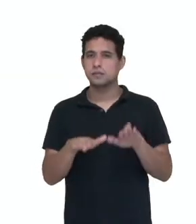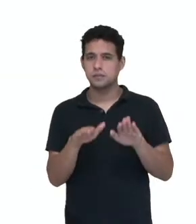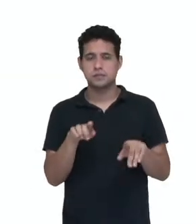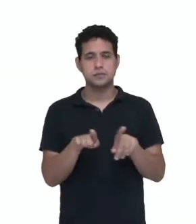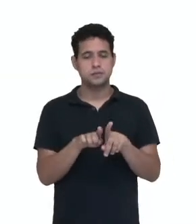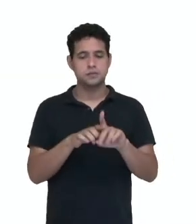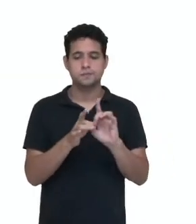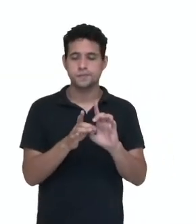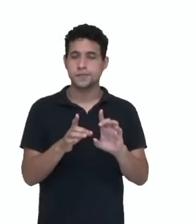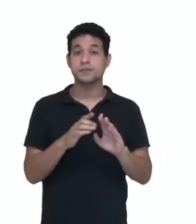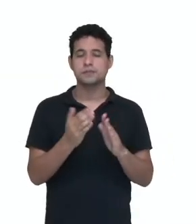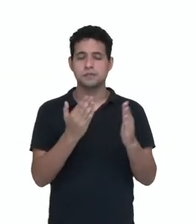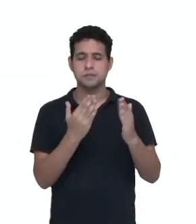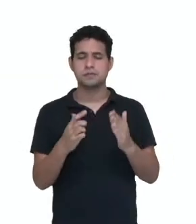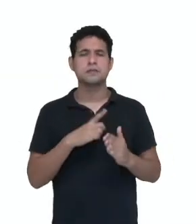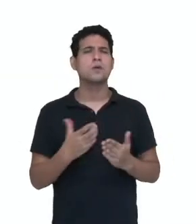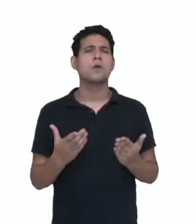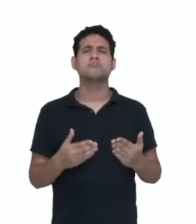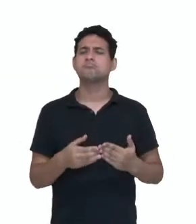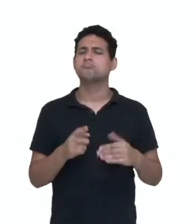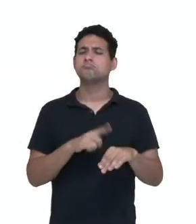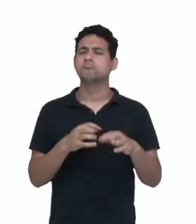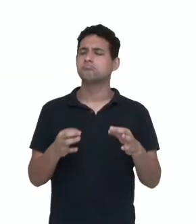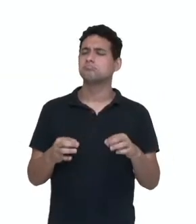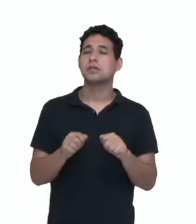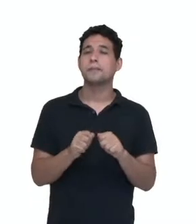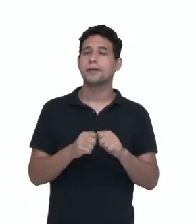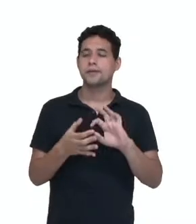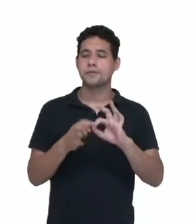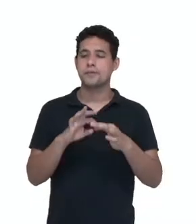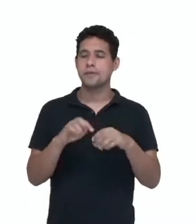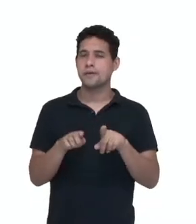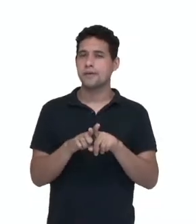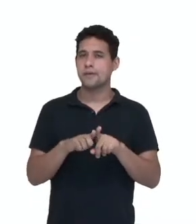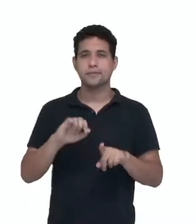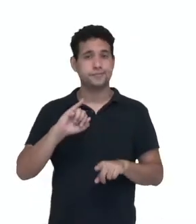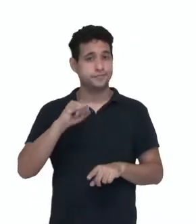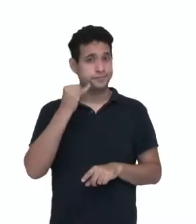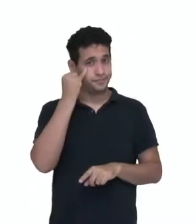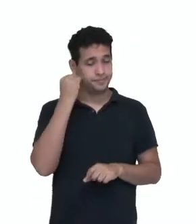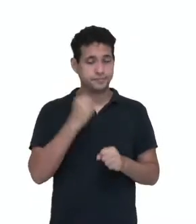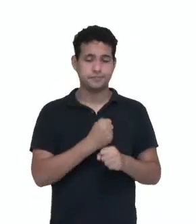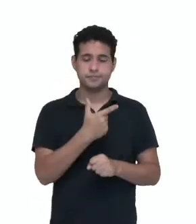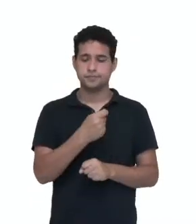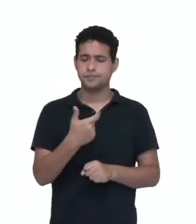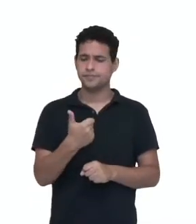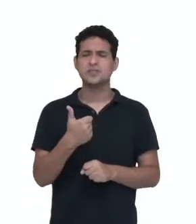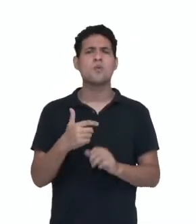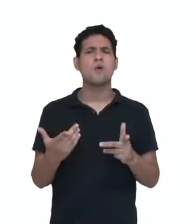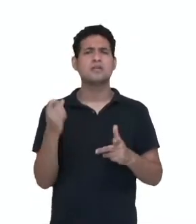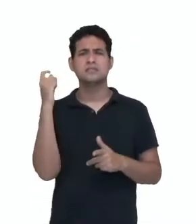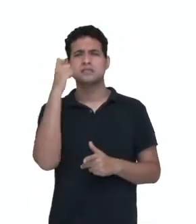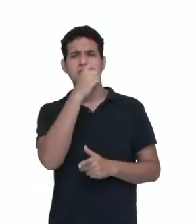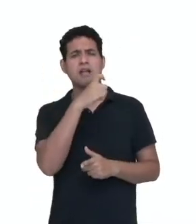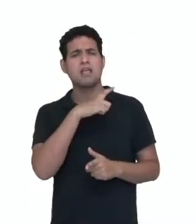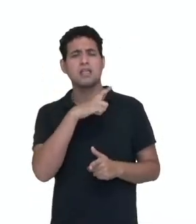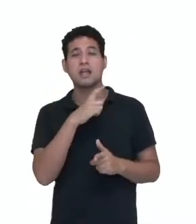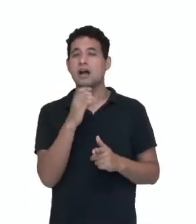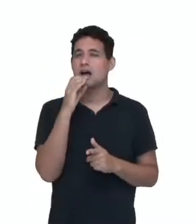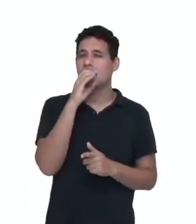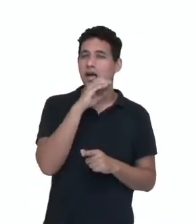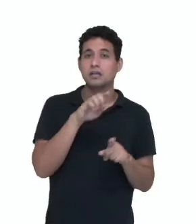previsão do tempo, contesta: que tempo hice durante as Olimpíadas em Japão 2021? Que dificuldades de